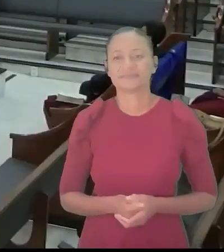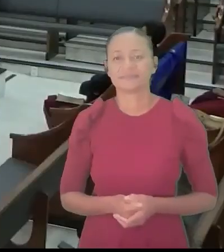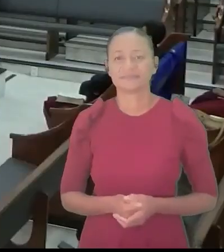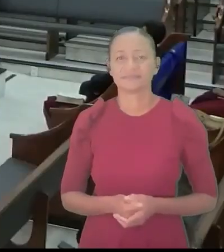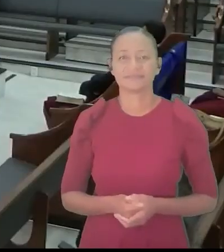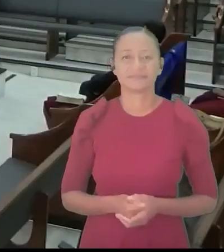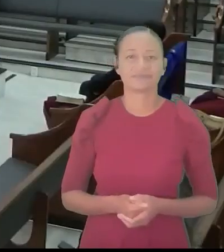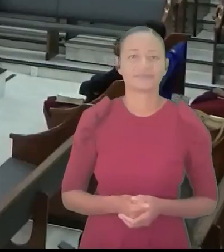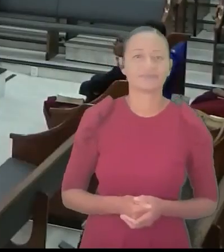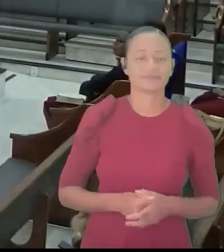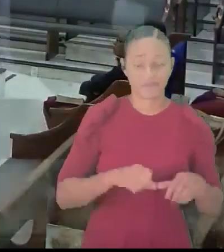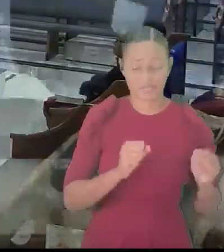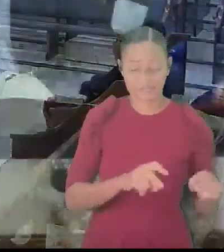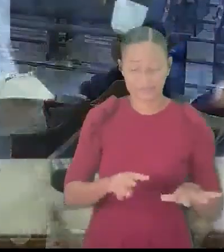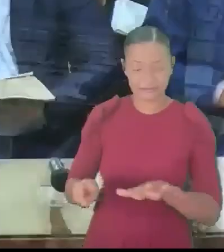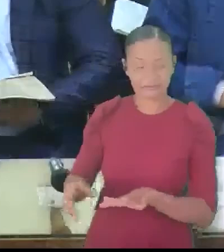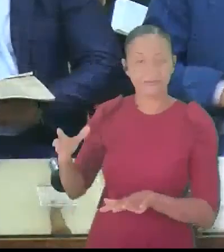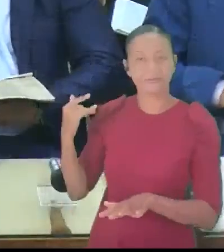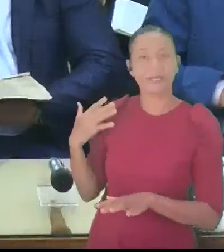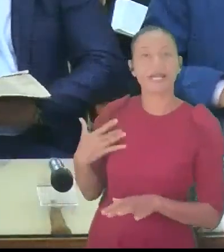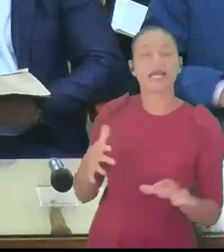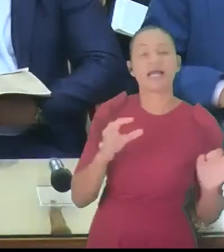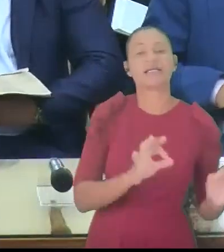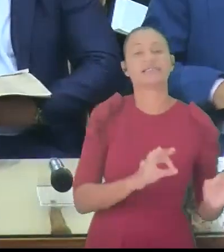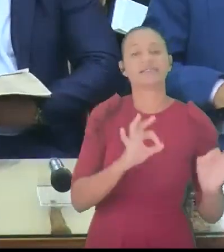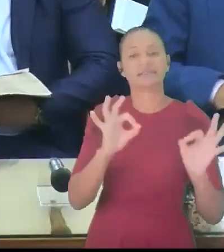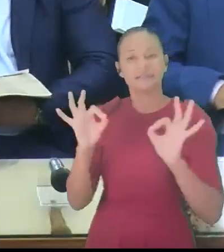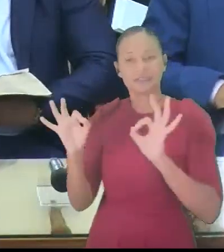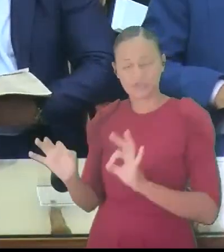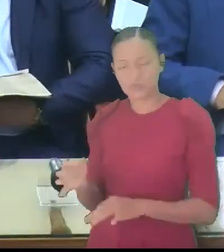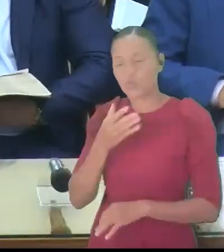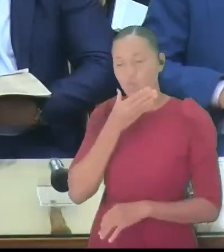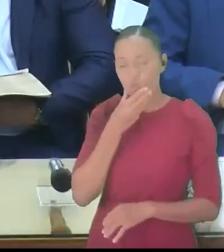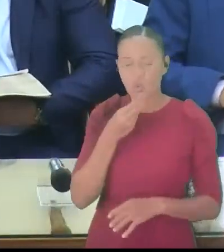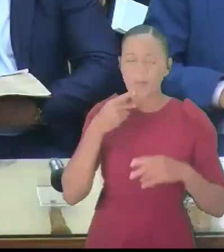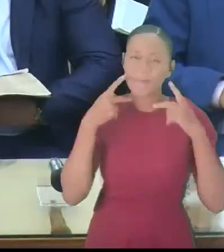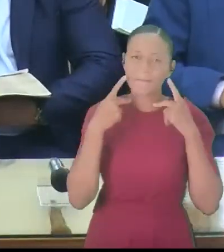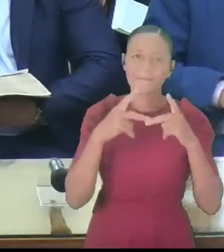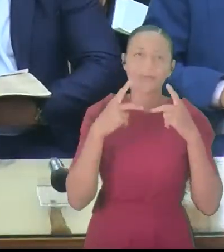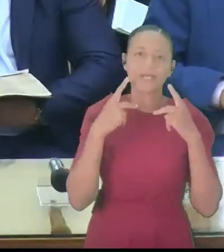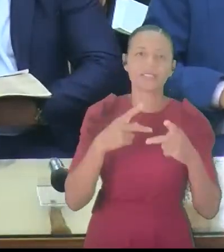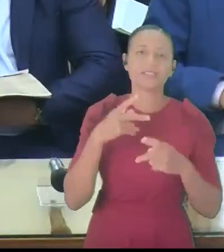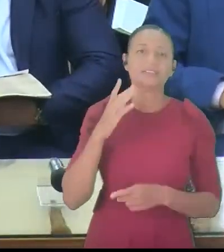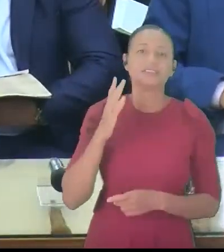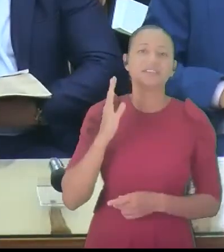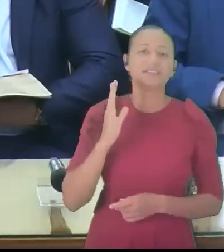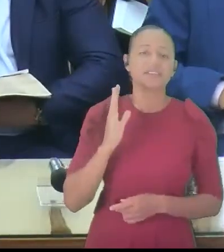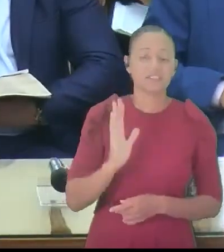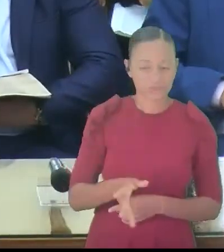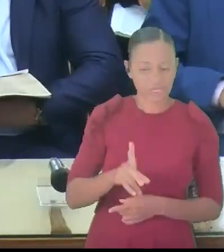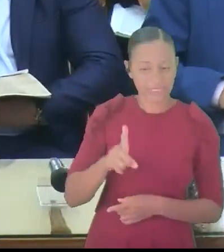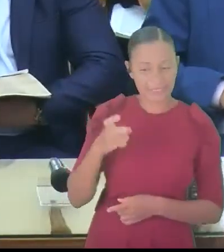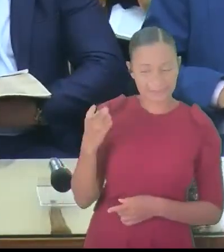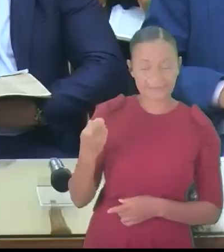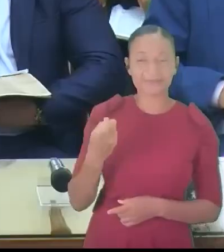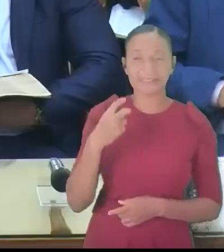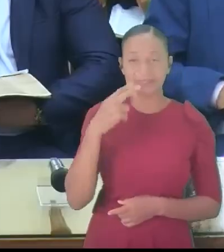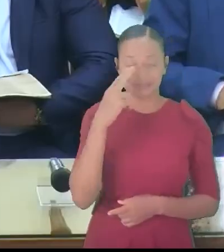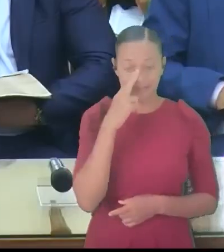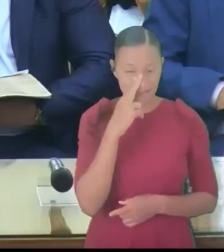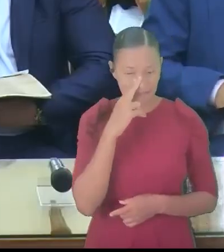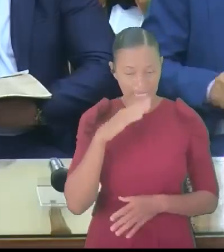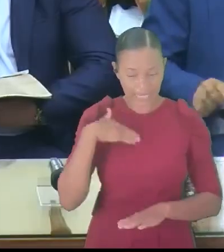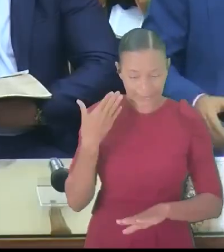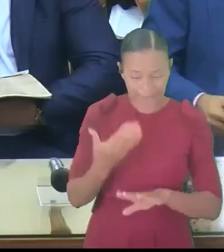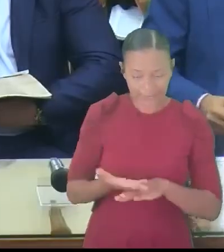Essa semana passada, eu assisti à pregação de um camarada que ele já foi evangélico e ele ainda hoje se diz que